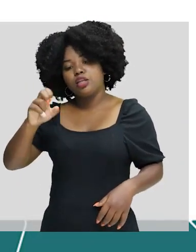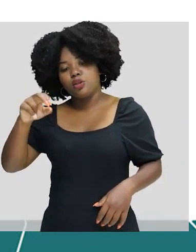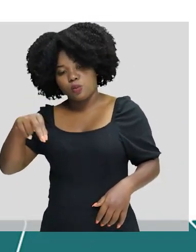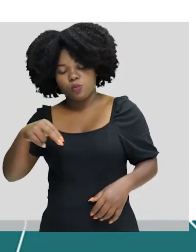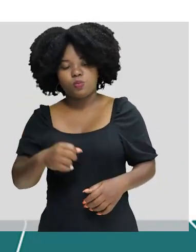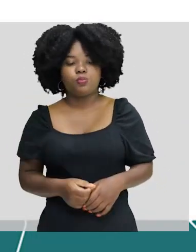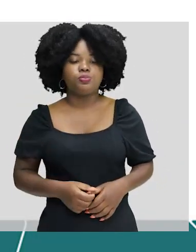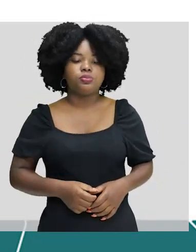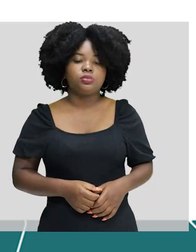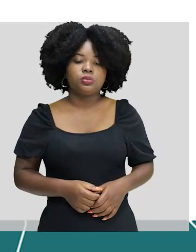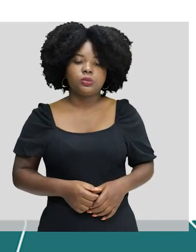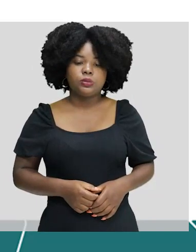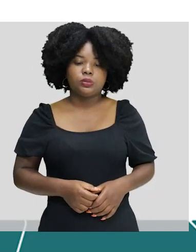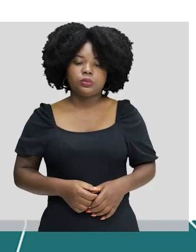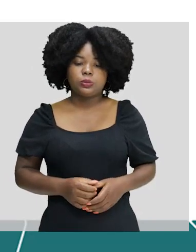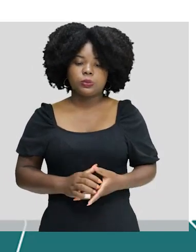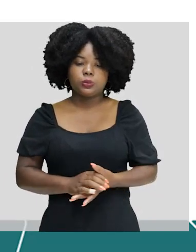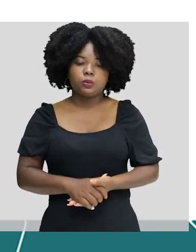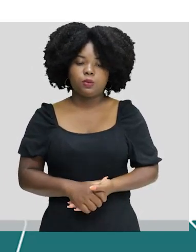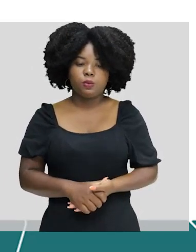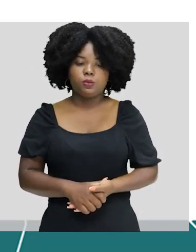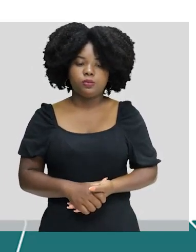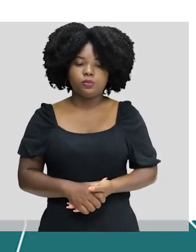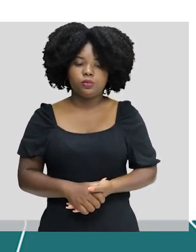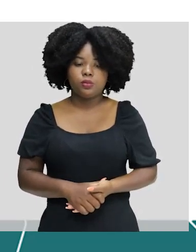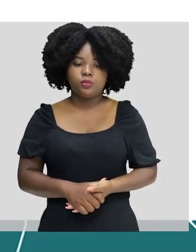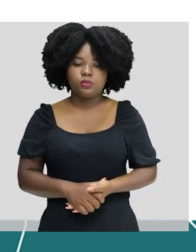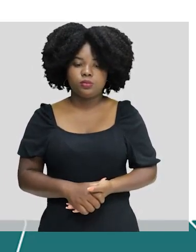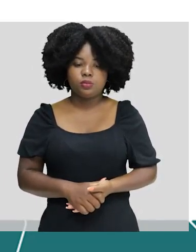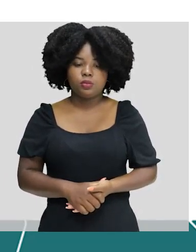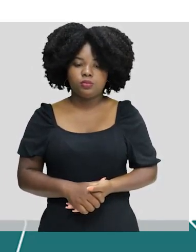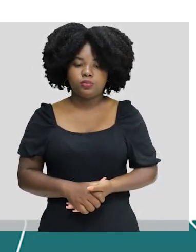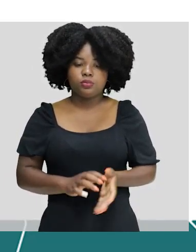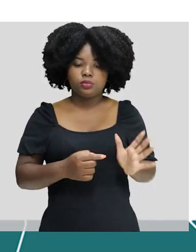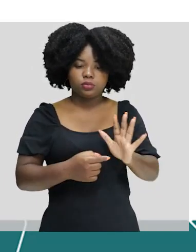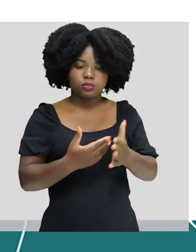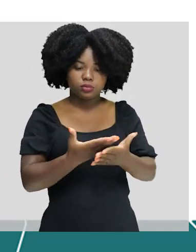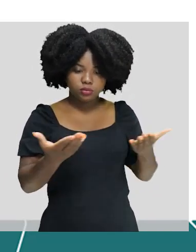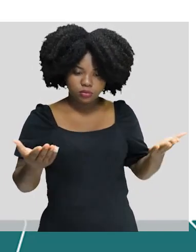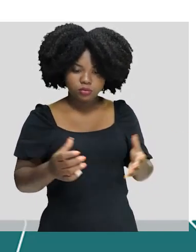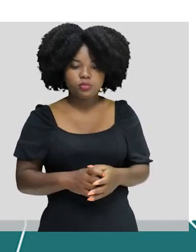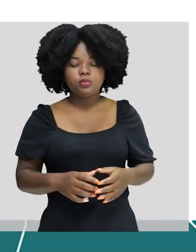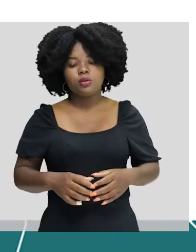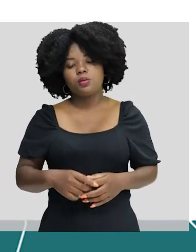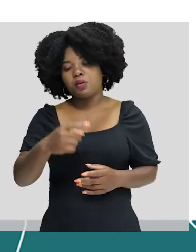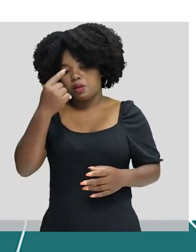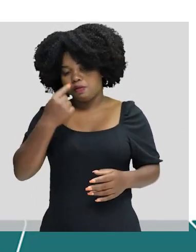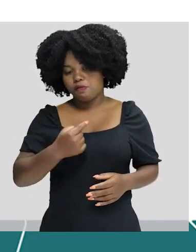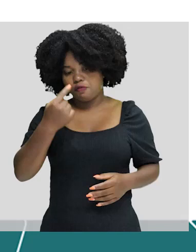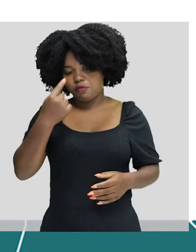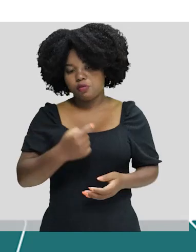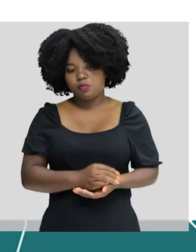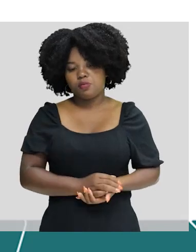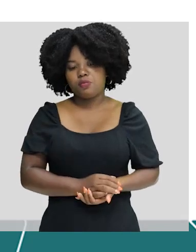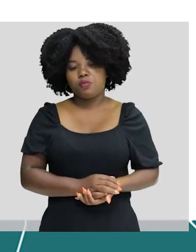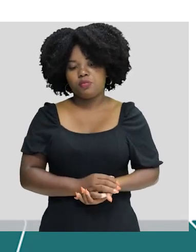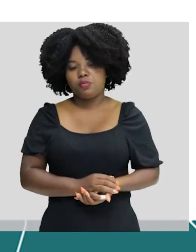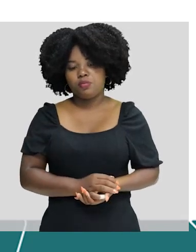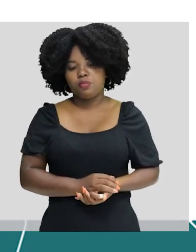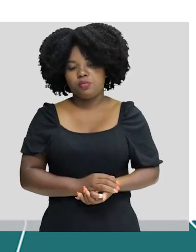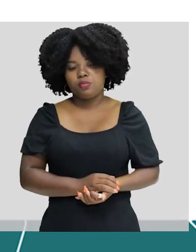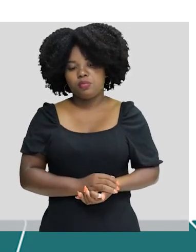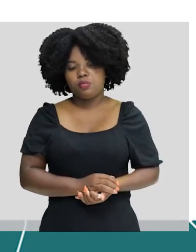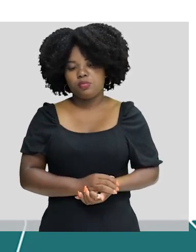grupos funcionais dos dois polímeros. Então, eu trouxe novamente a figura, certo? A